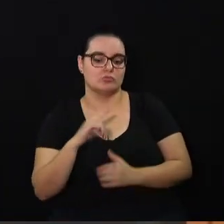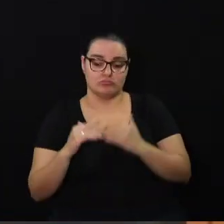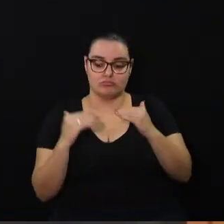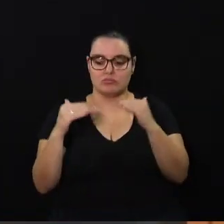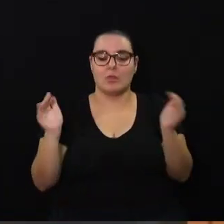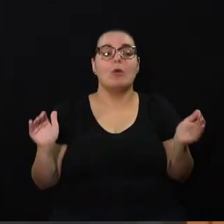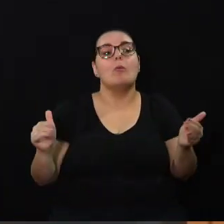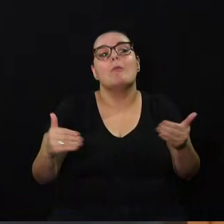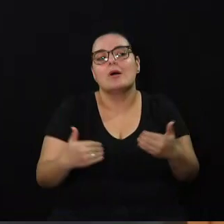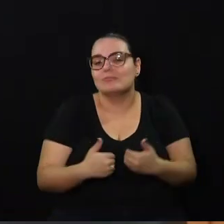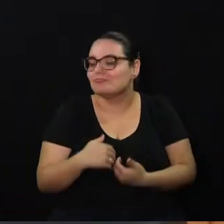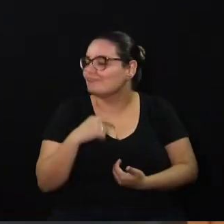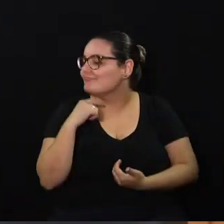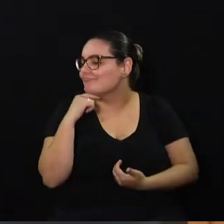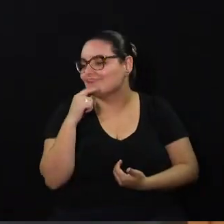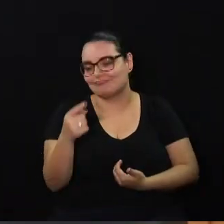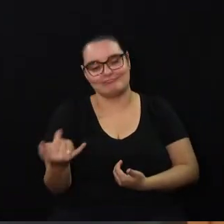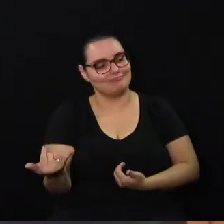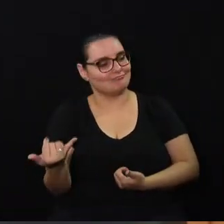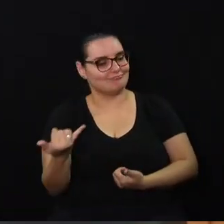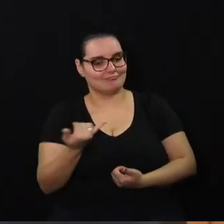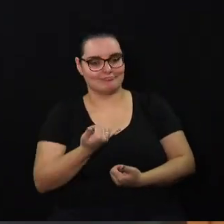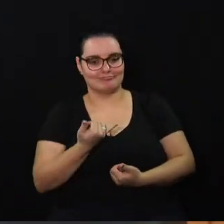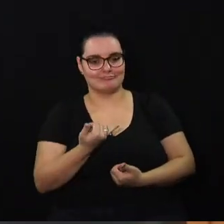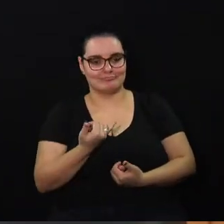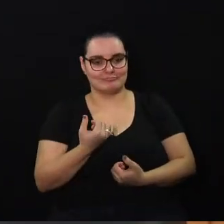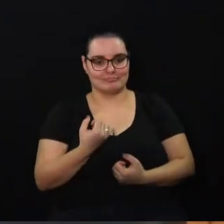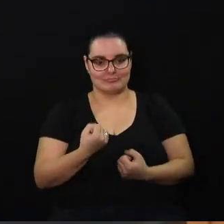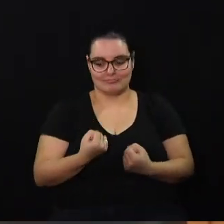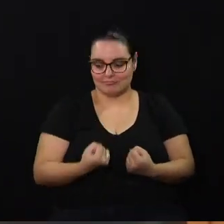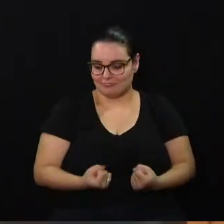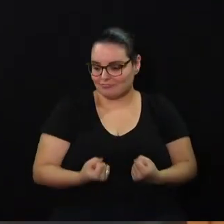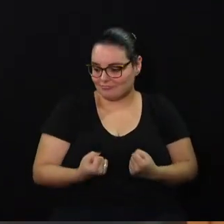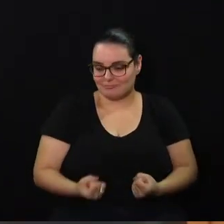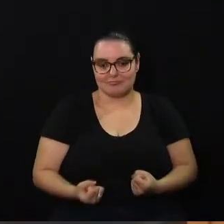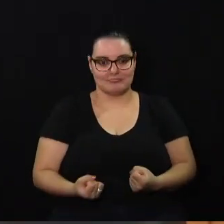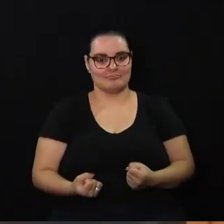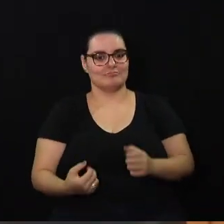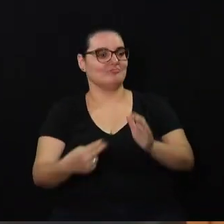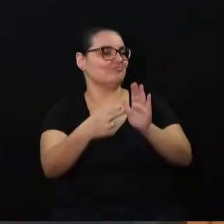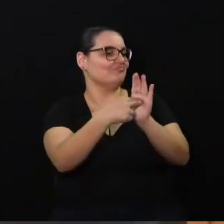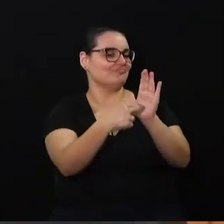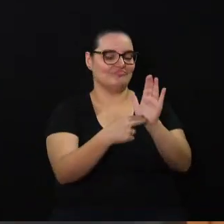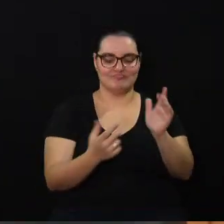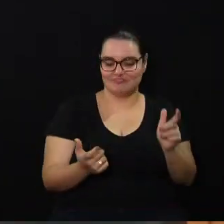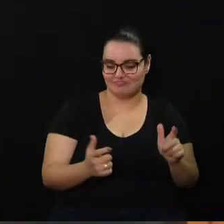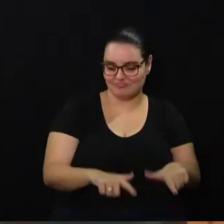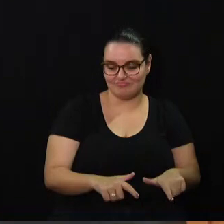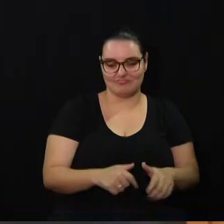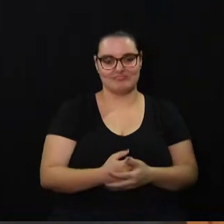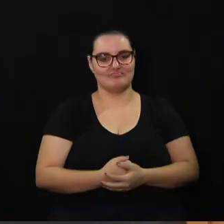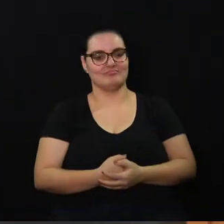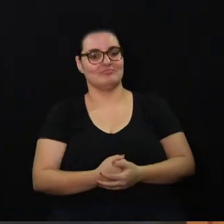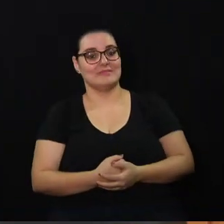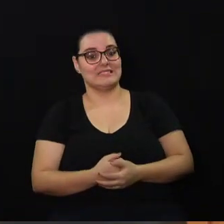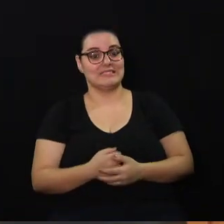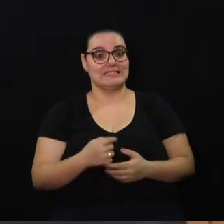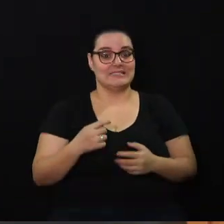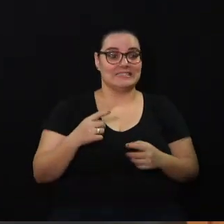autismo ninguém me disse que o baixo peso ao nascer que a nota baixa uma seca e complicações do parto